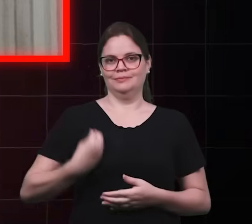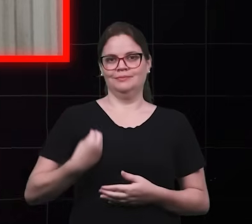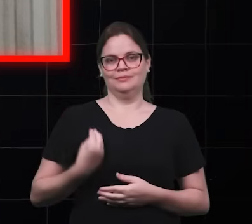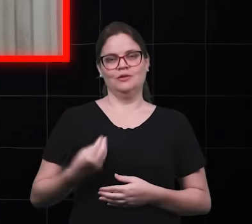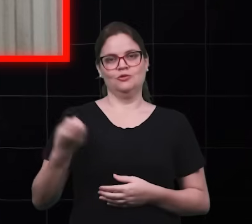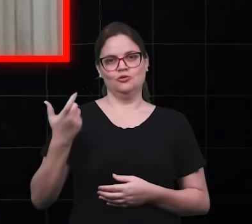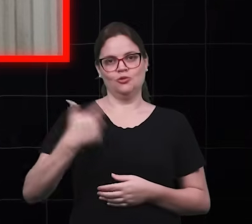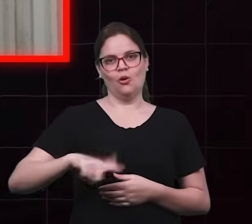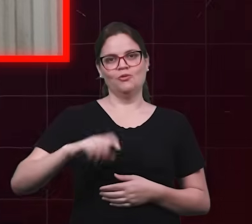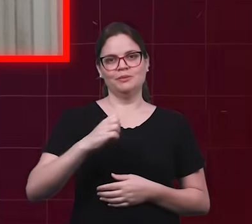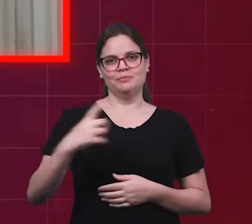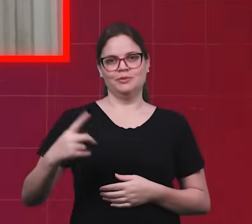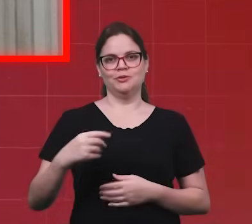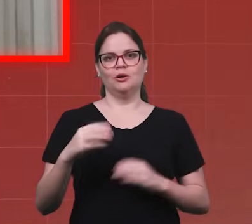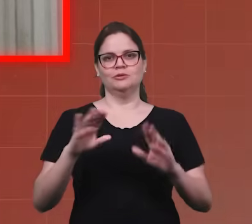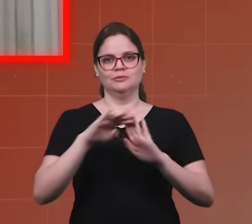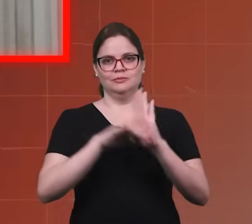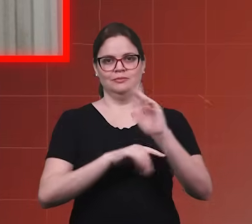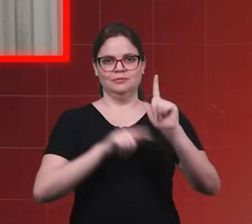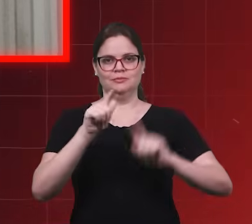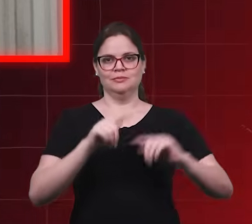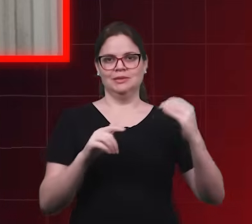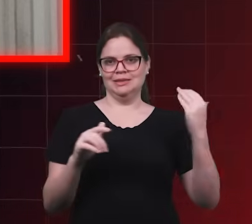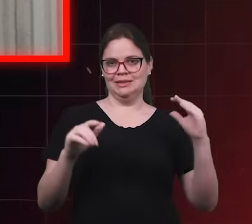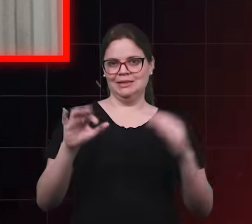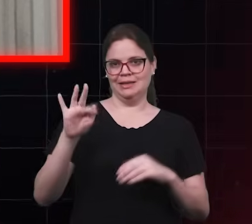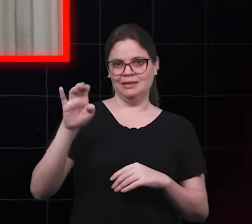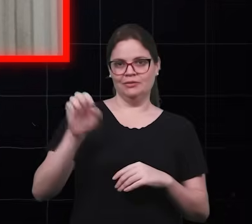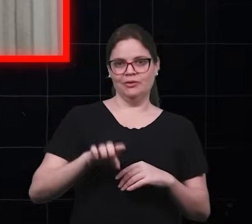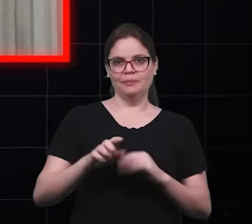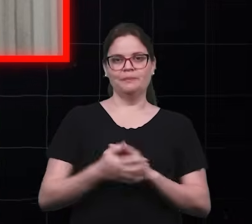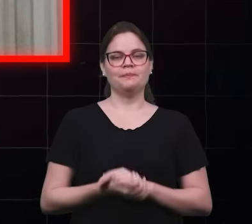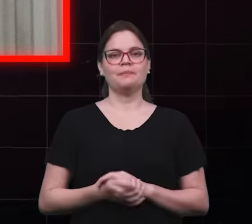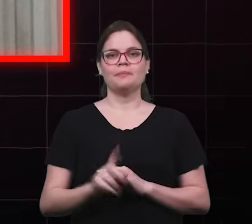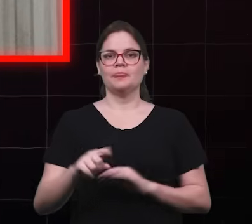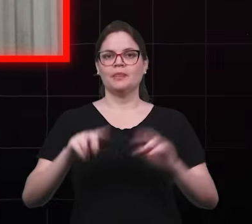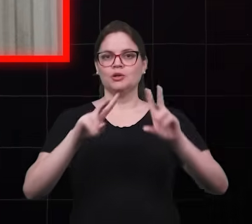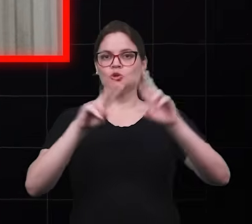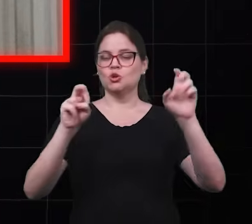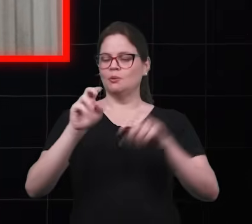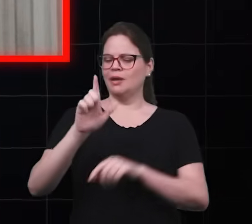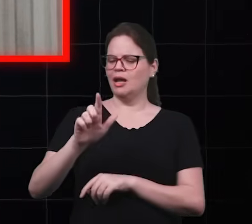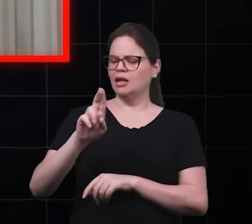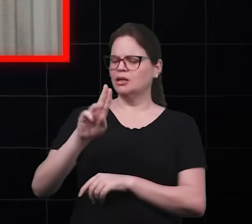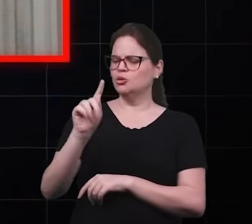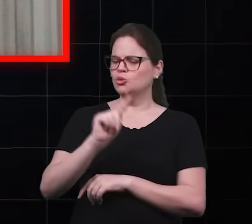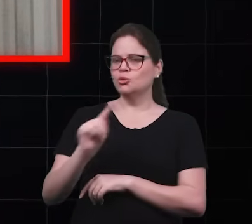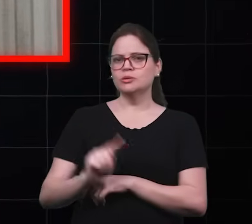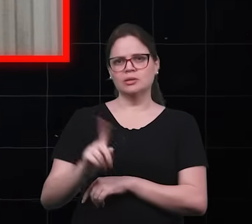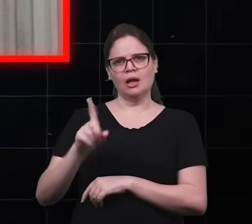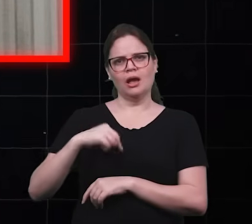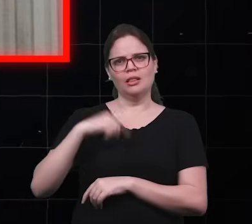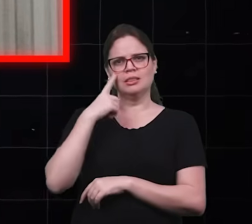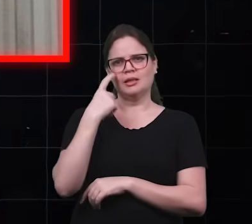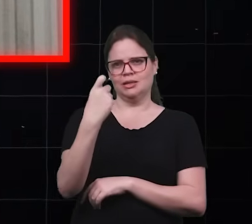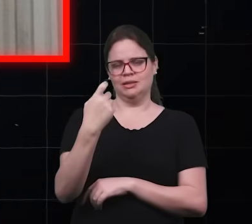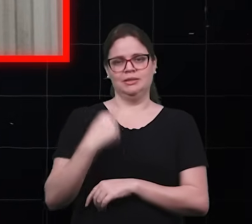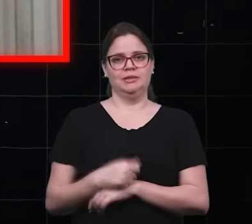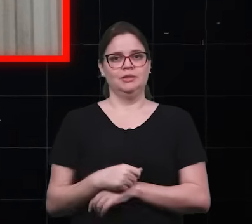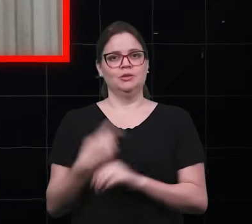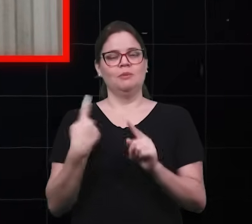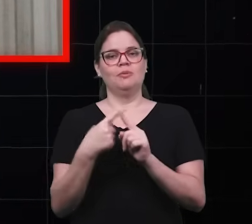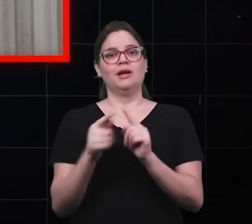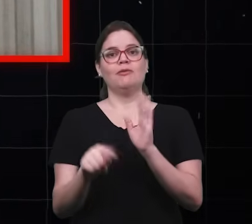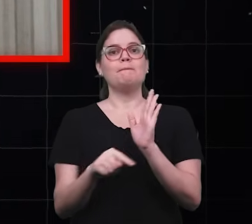mais um episódio do programa Ciência e Fé. Falar sobre a luz é algo muito interessante, porque